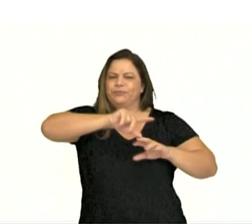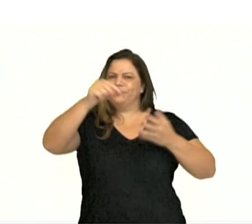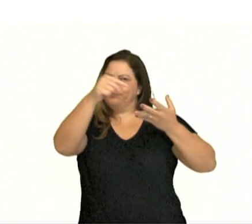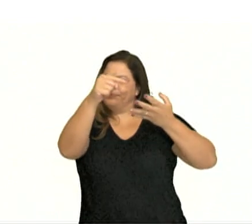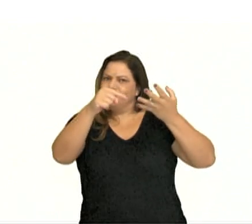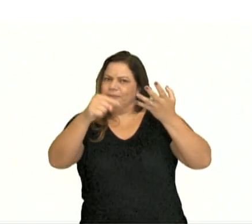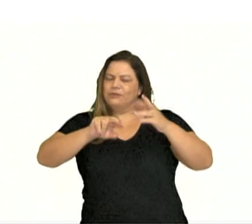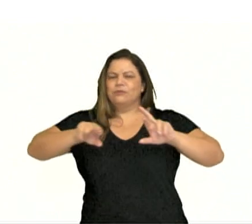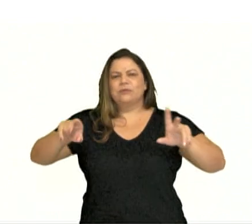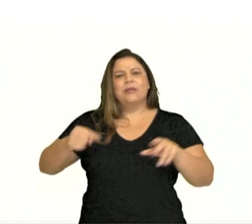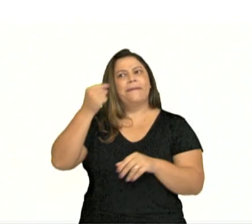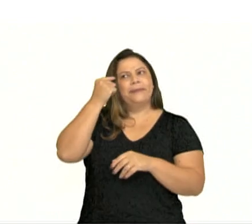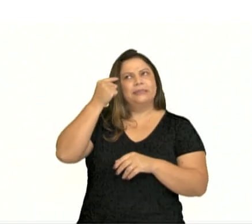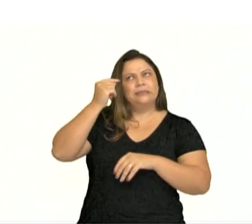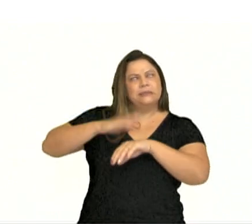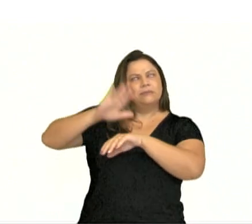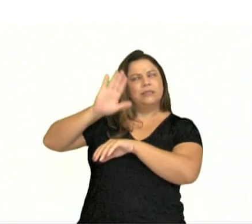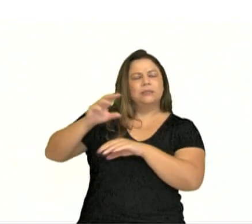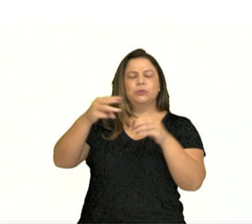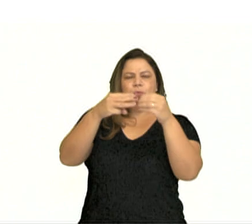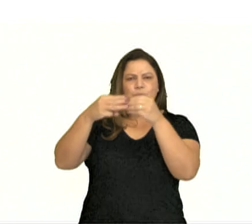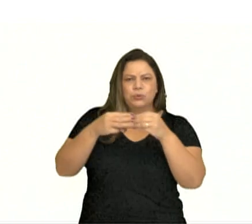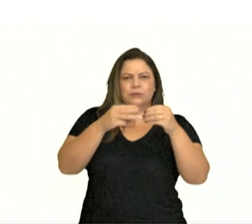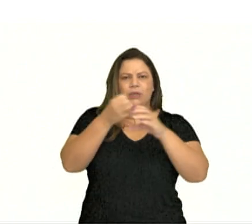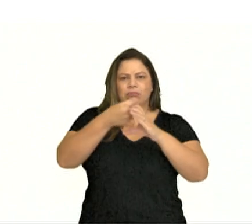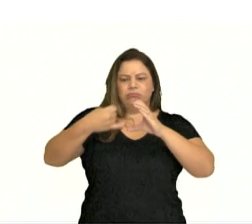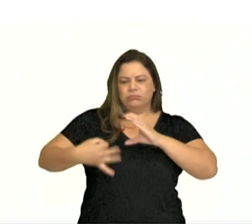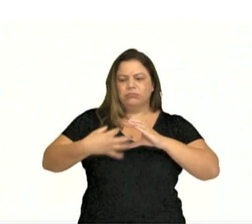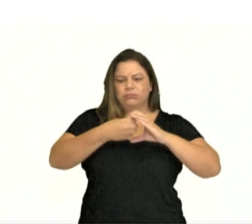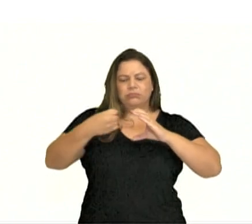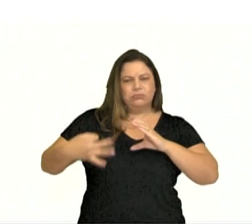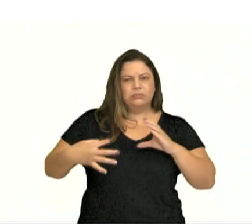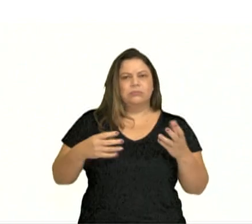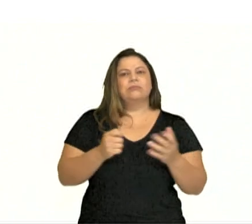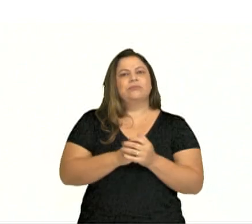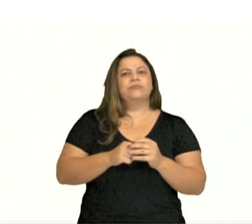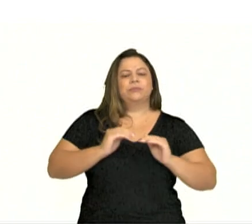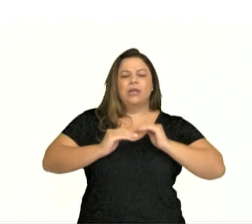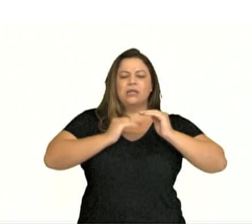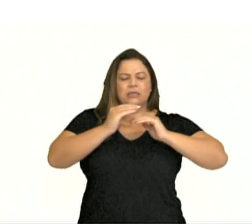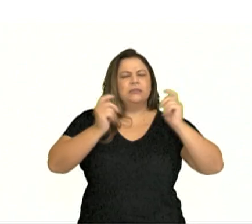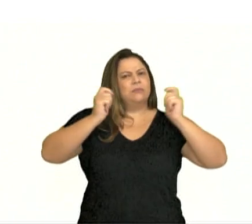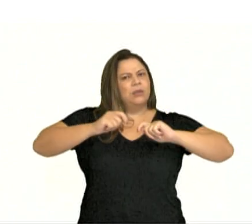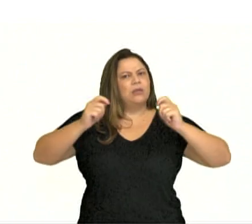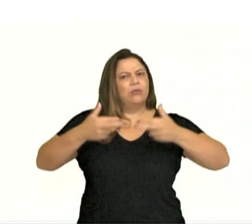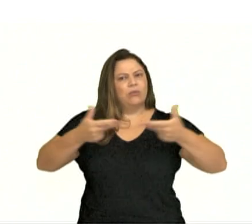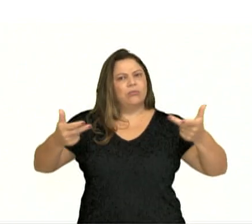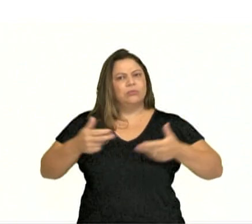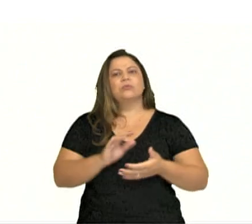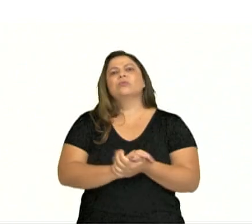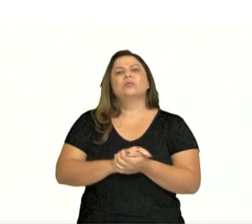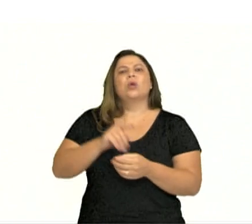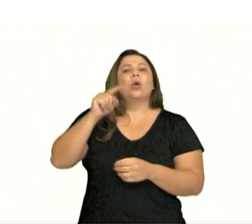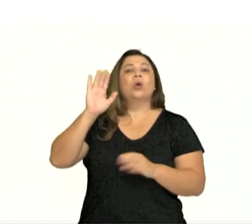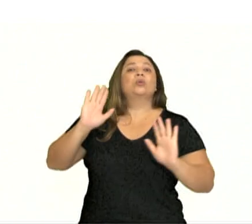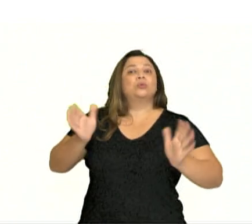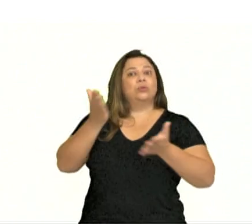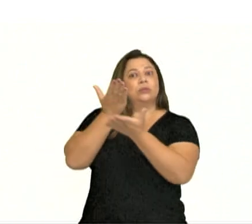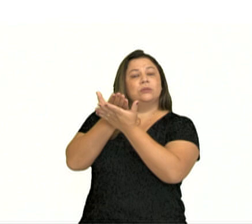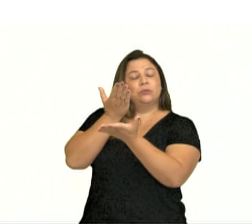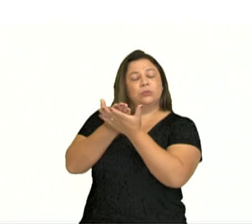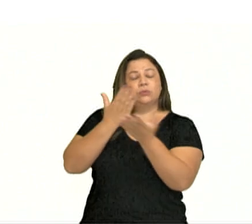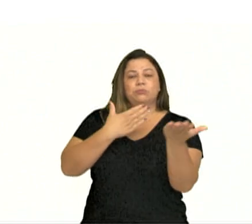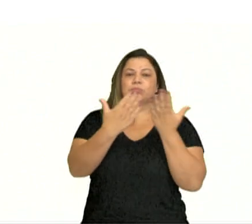nós temos uma célula com as suas características, se ela desempenha algumas funções, a gente já estudou, a gente já